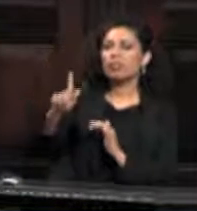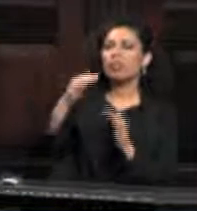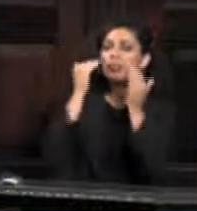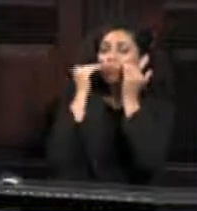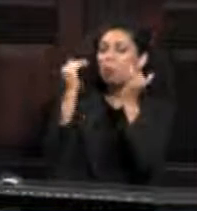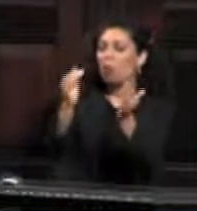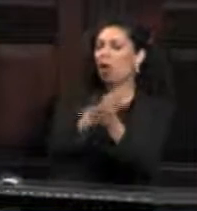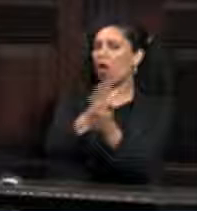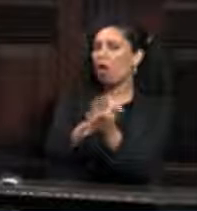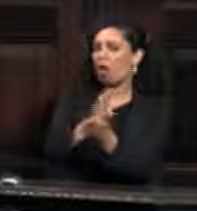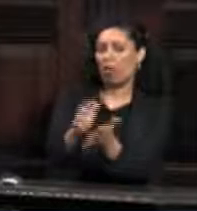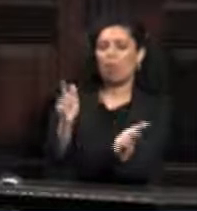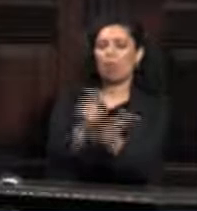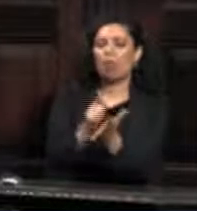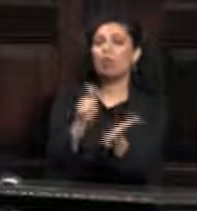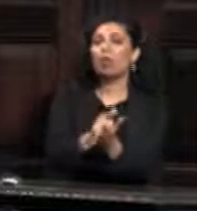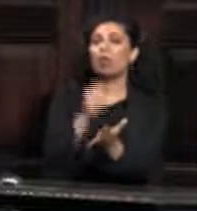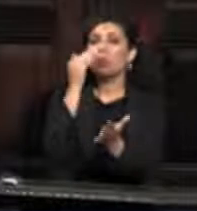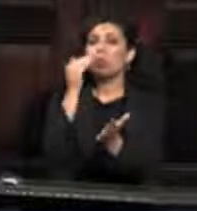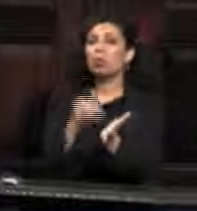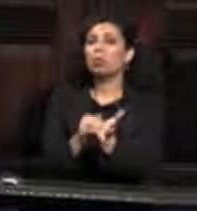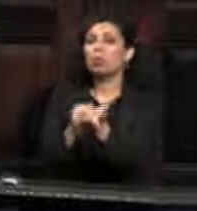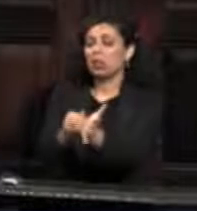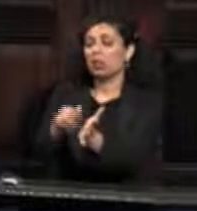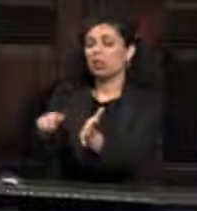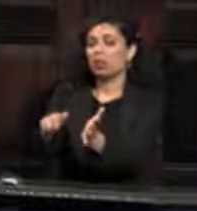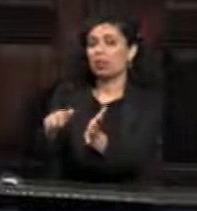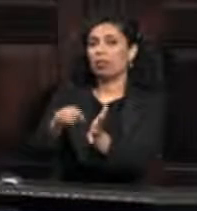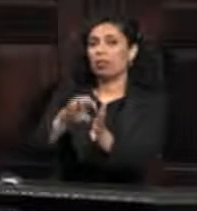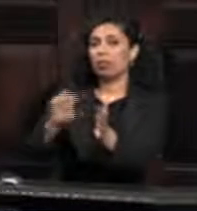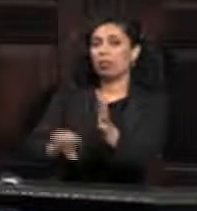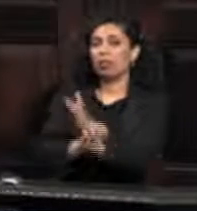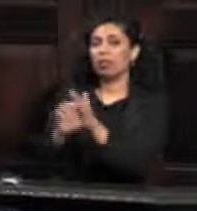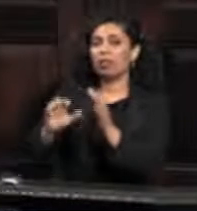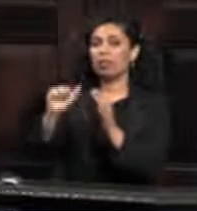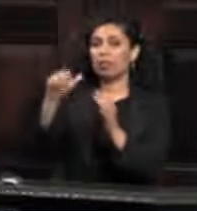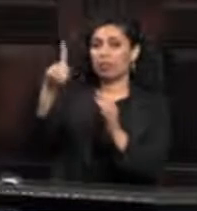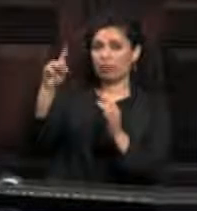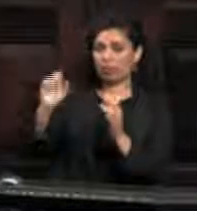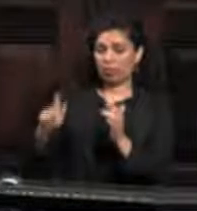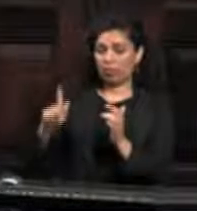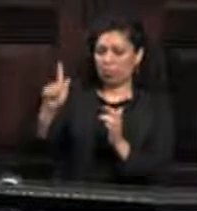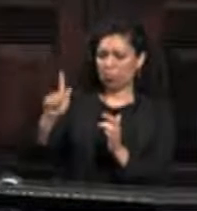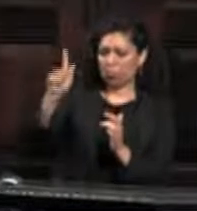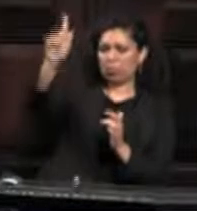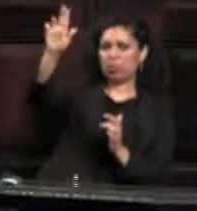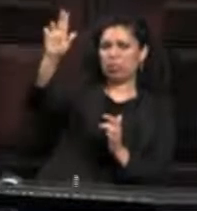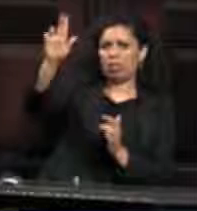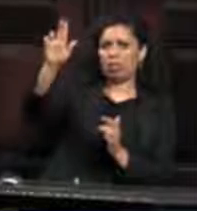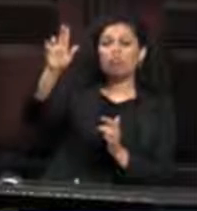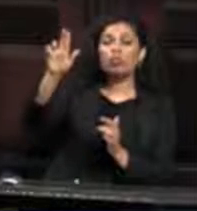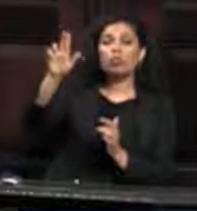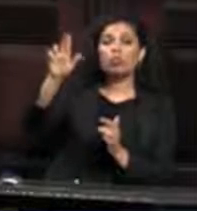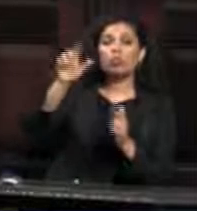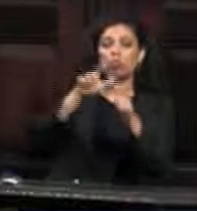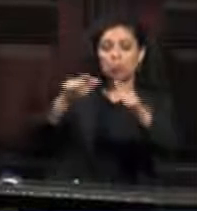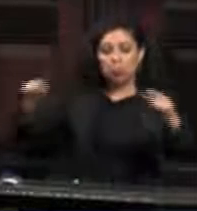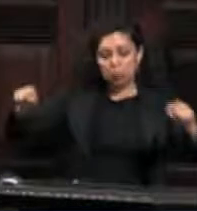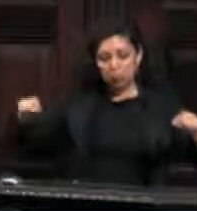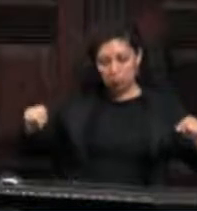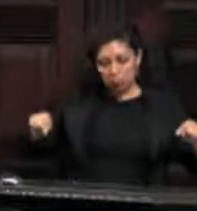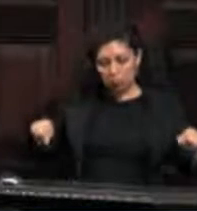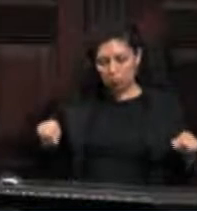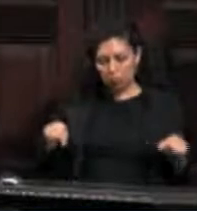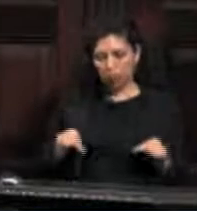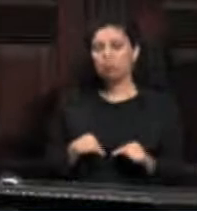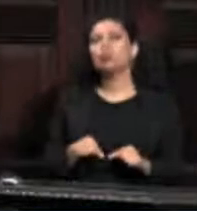documento que comprovasse a propriedade sobre aquele pátio, sobre aquela área que é utilizada como